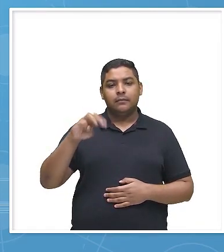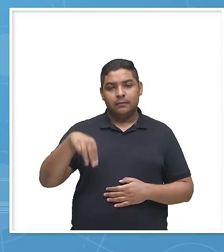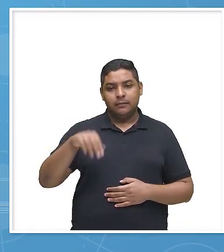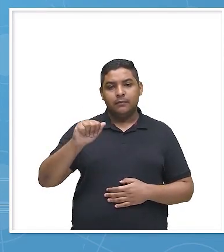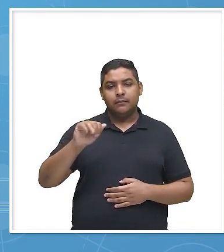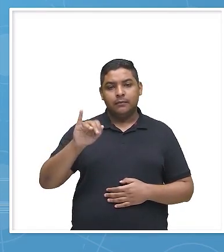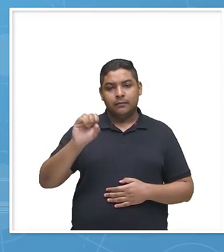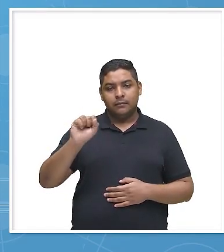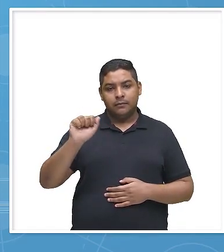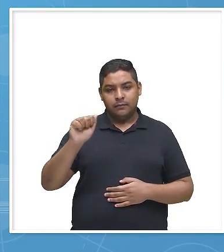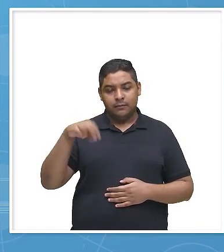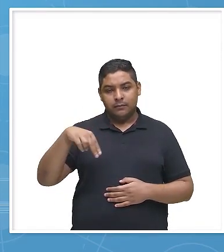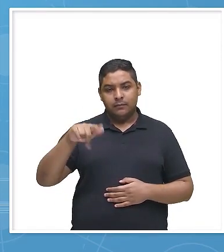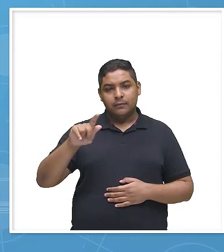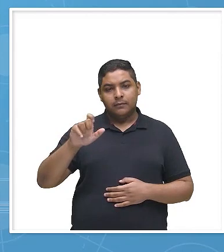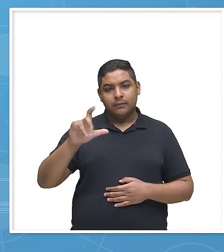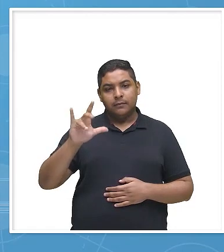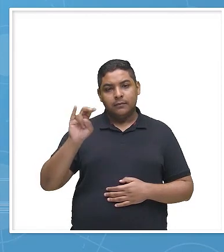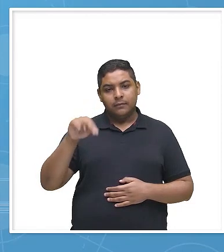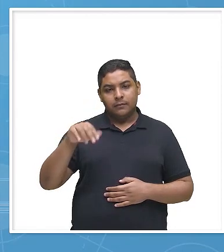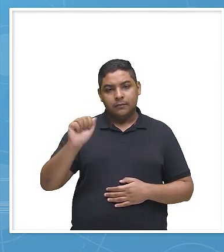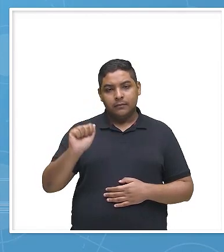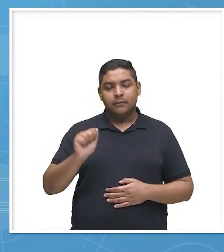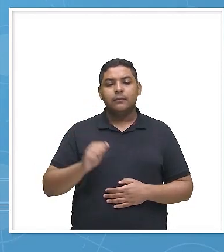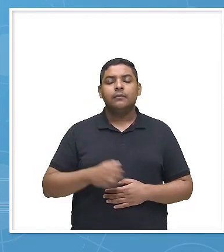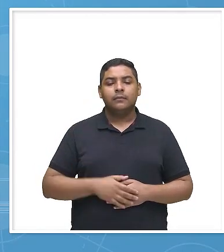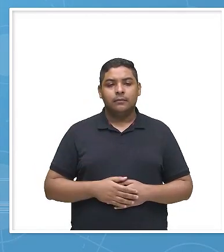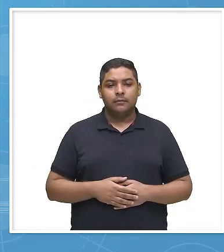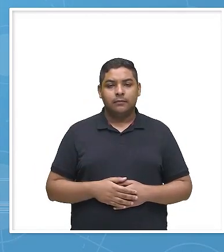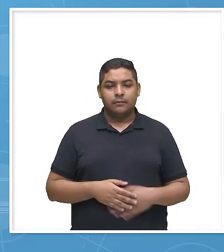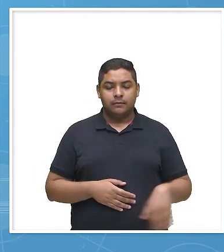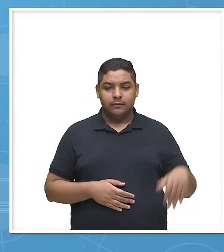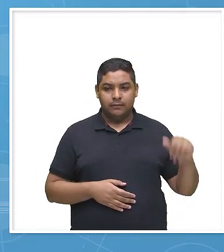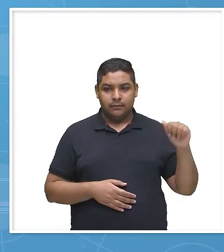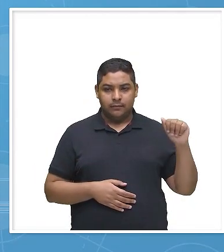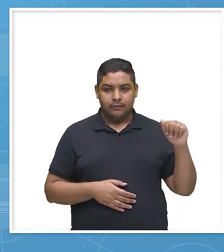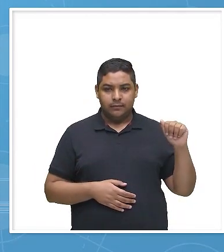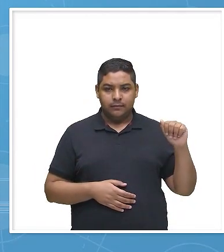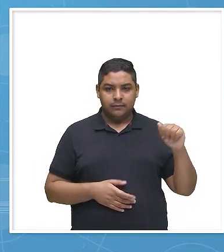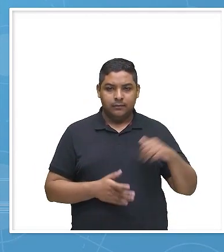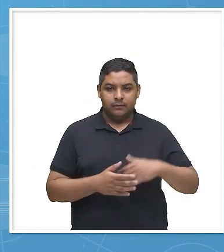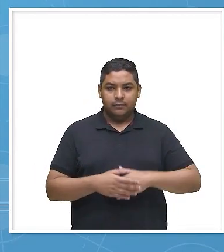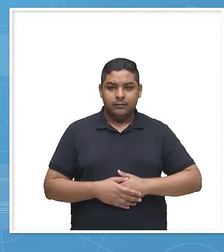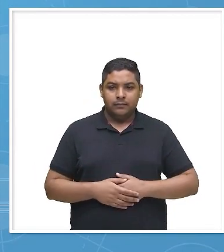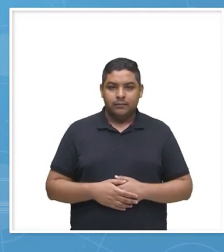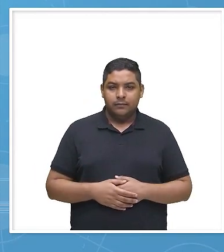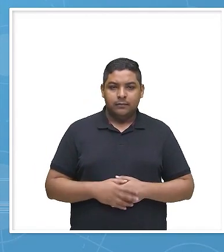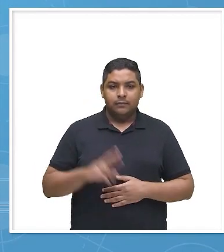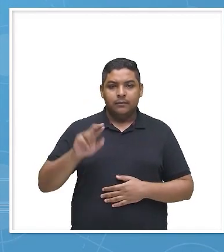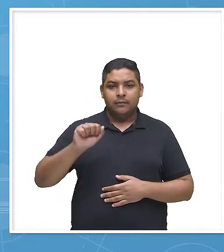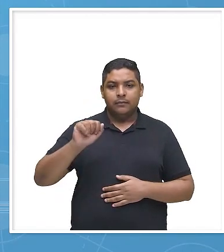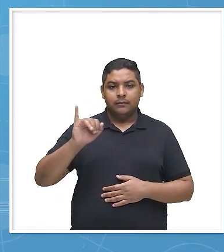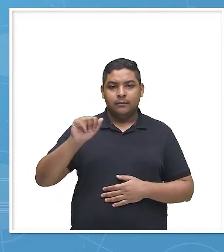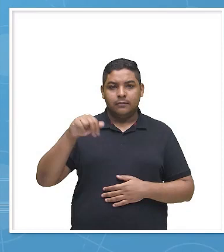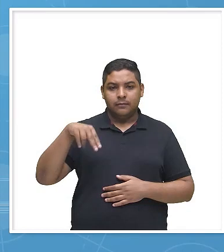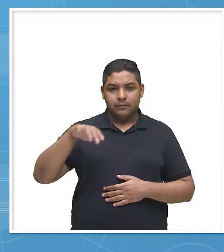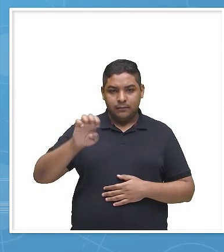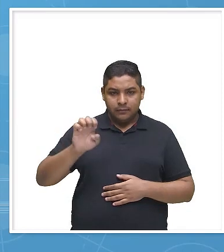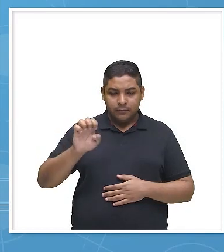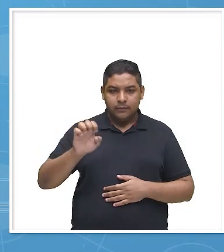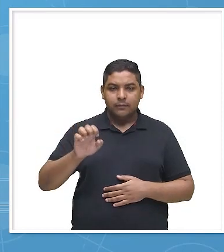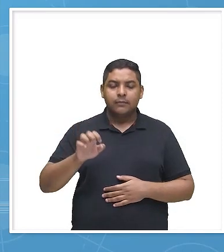Maísa Angelina, que é, perdão, enviou para a gente que a resposta correta é a letra A. A Rayane Rosa, questão 1, letra